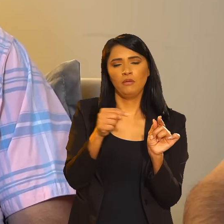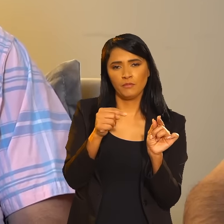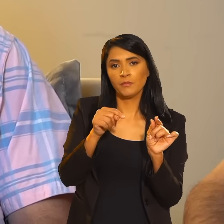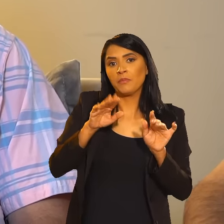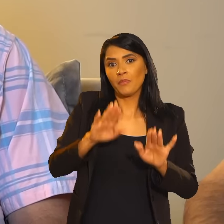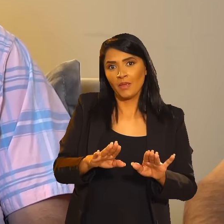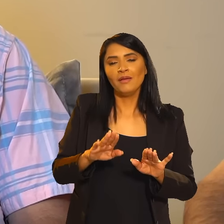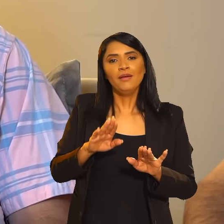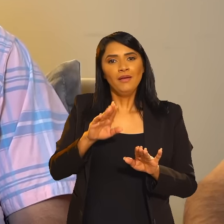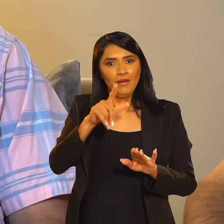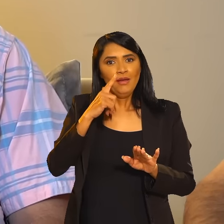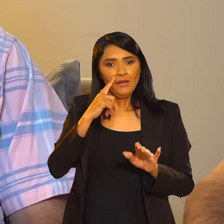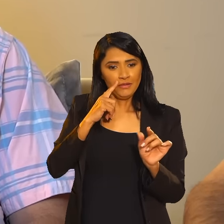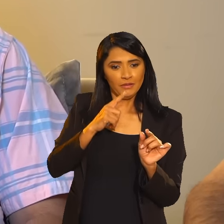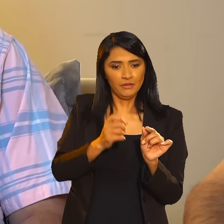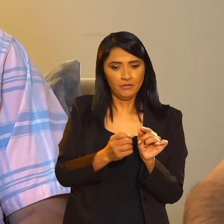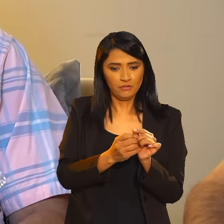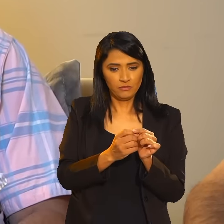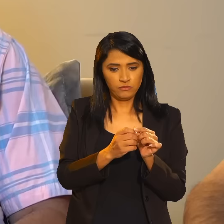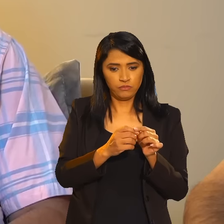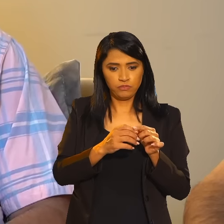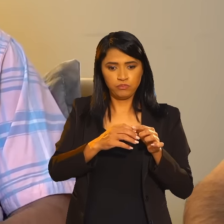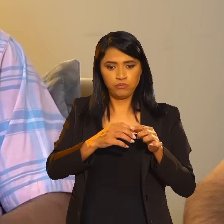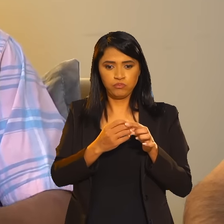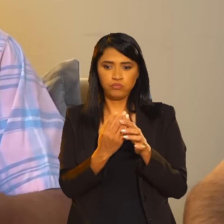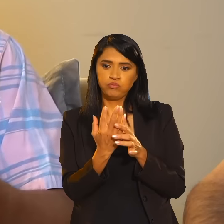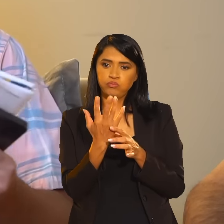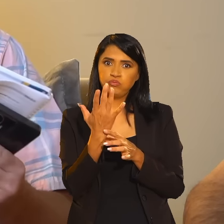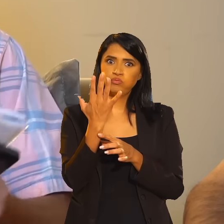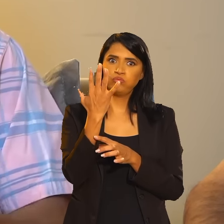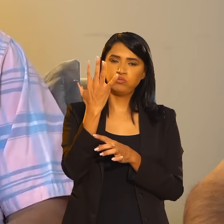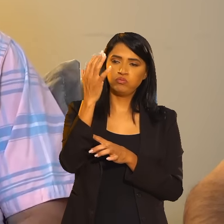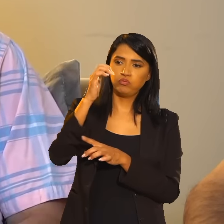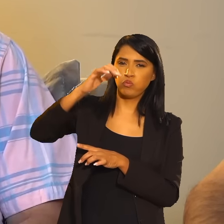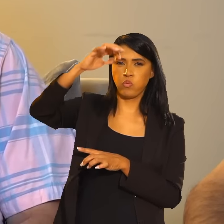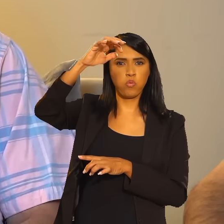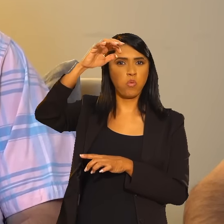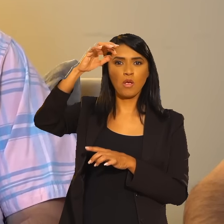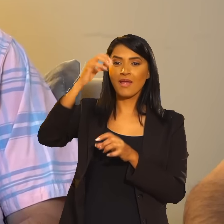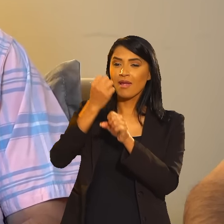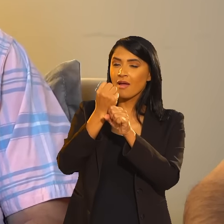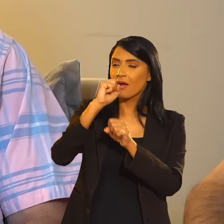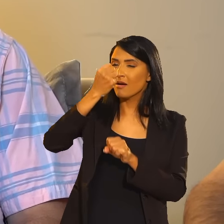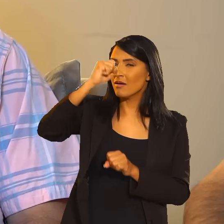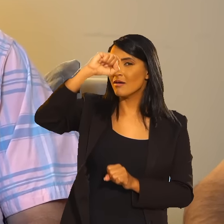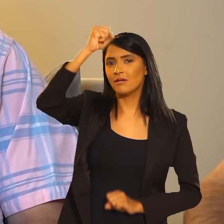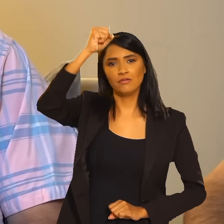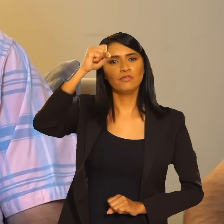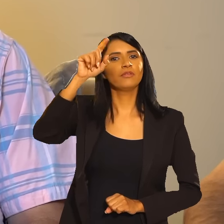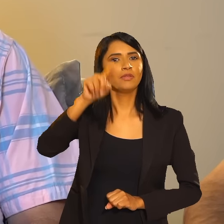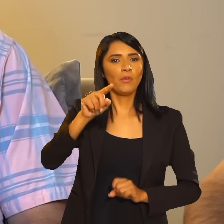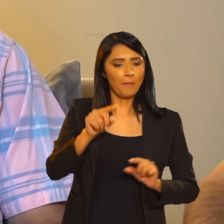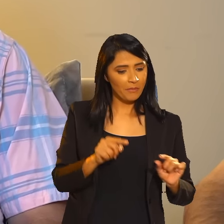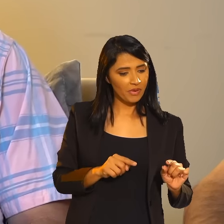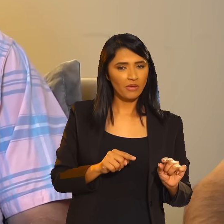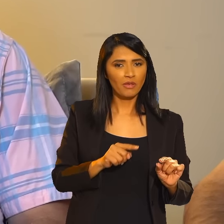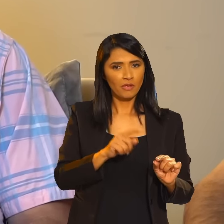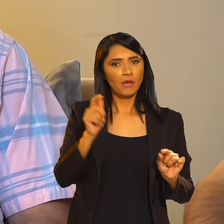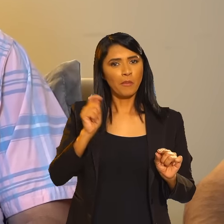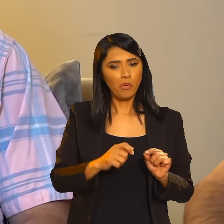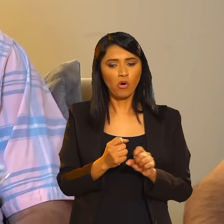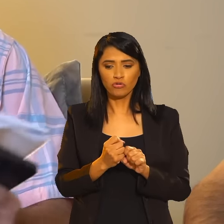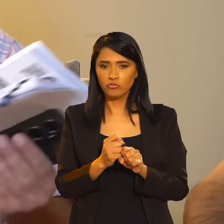pequenininho, mas quando a mostarda cresce, ela fica grande, ela chega a fazer sombra. Então, ou seja, uma coisa muito